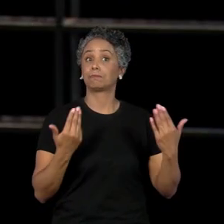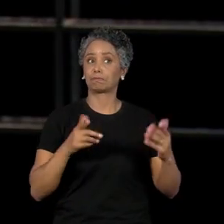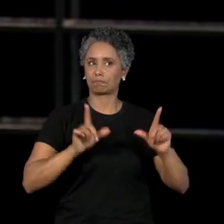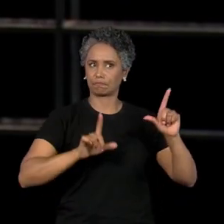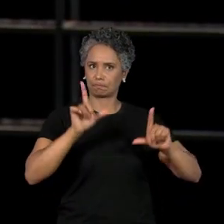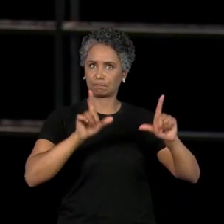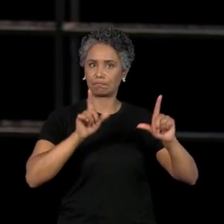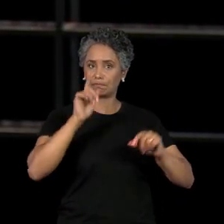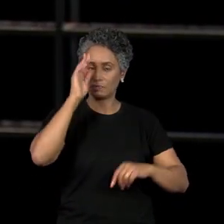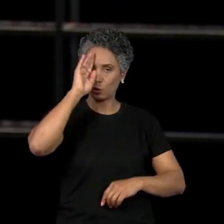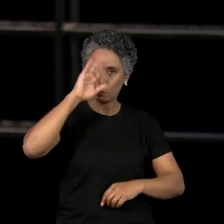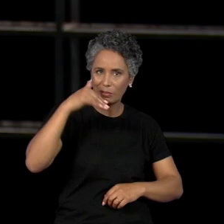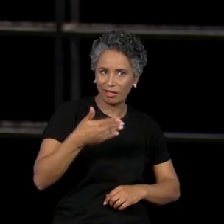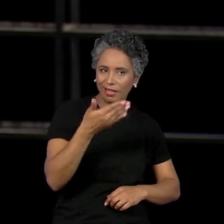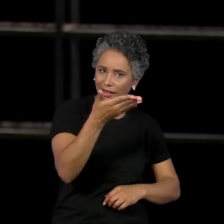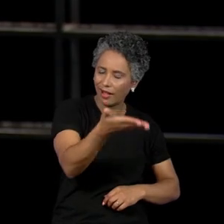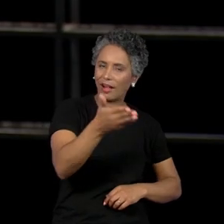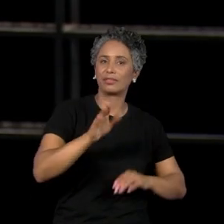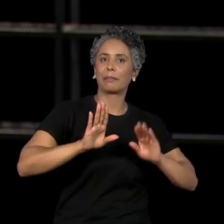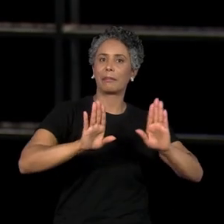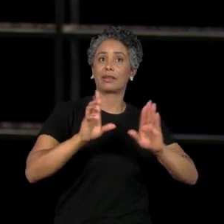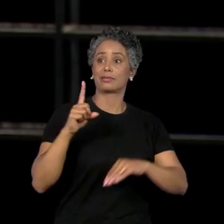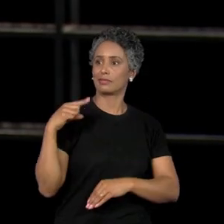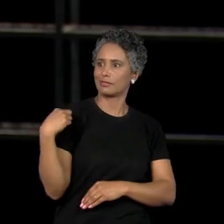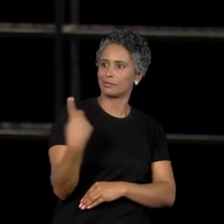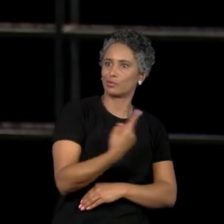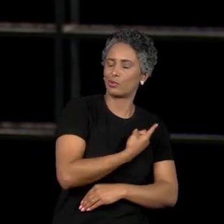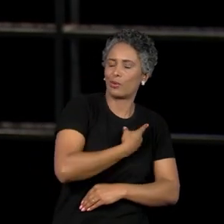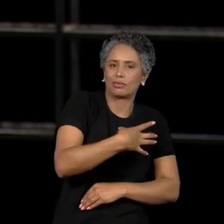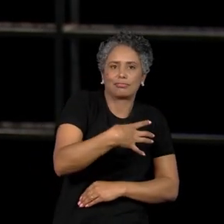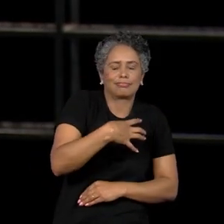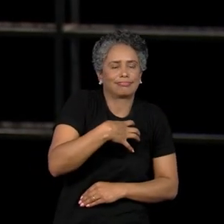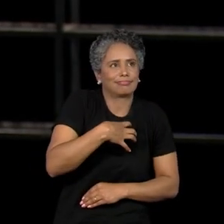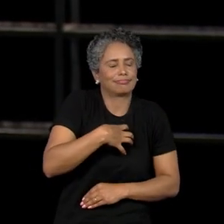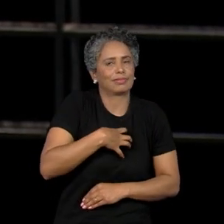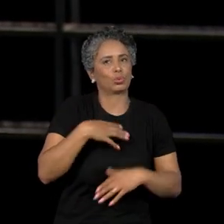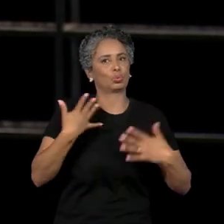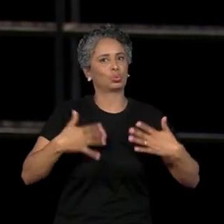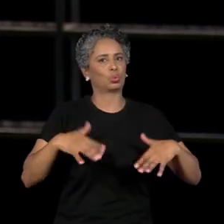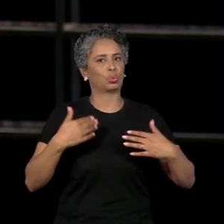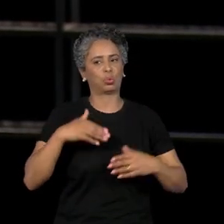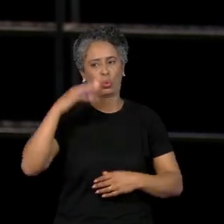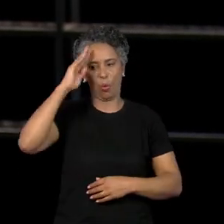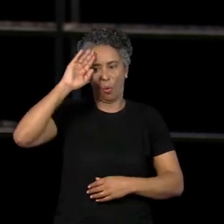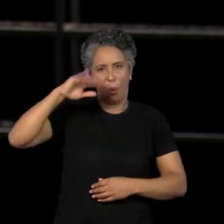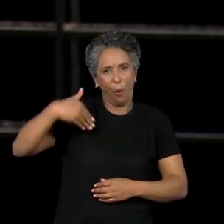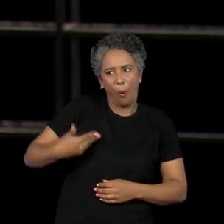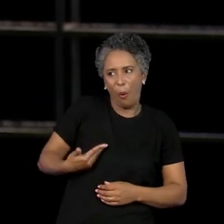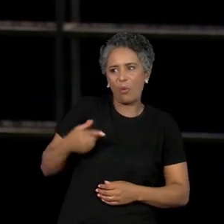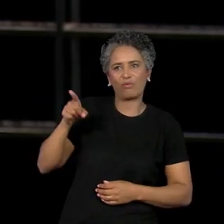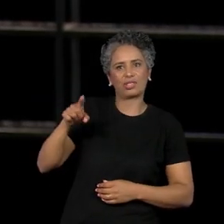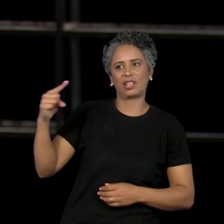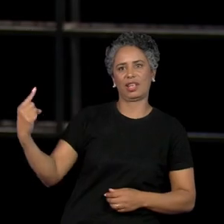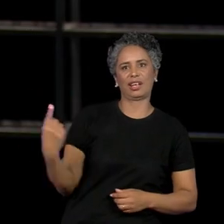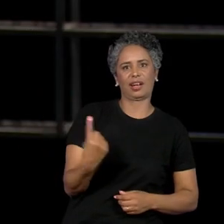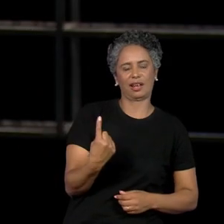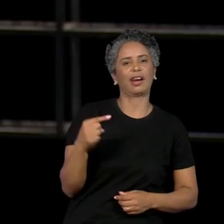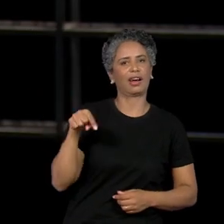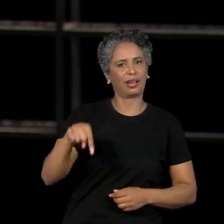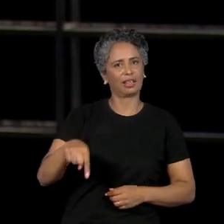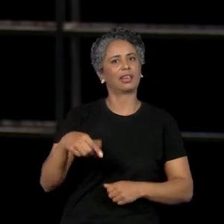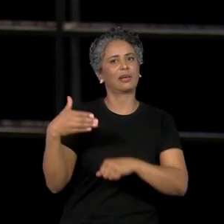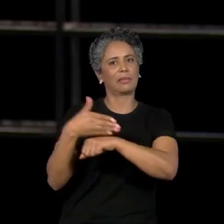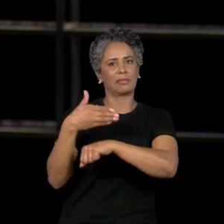uma homenagem a você, mas somos nós que nos sentimos muito homenageados com a sua presença aqui. Foi um momento